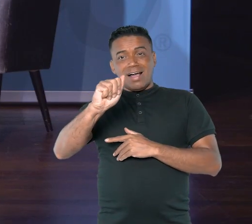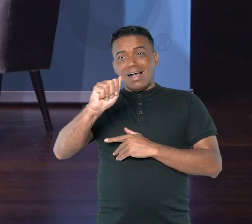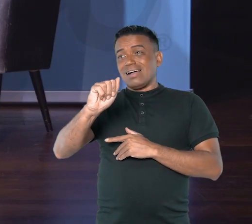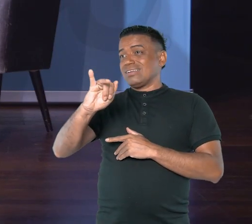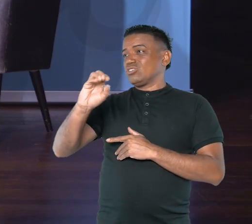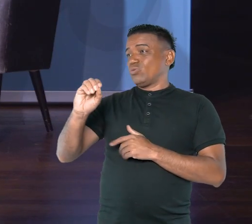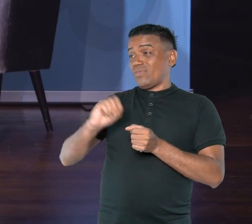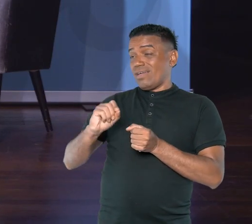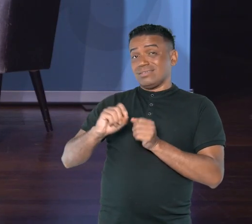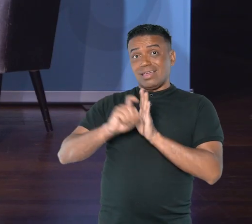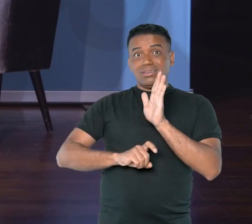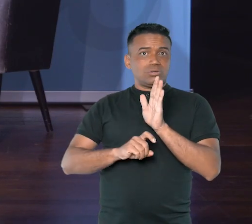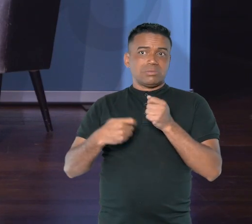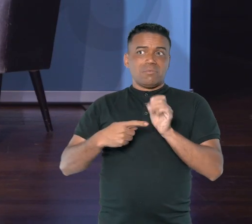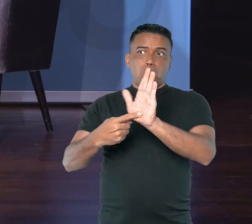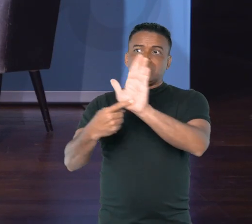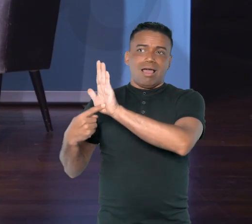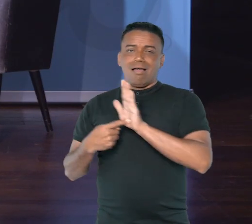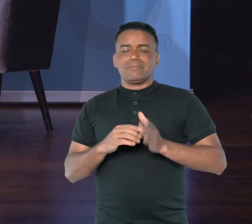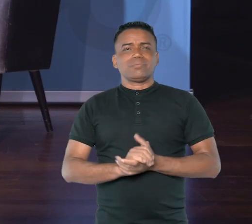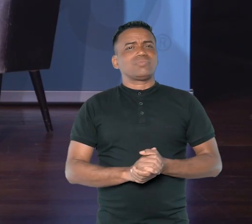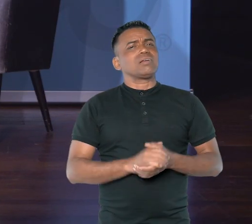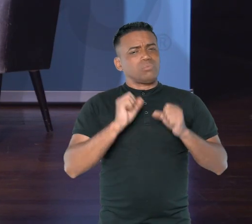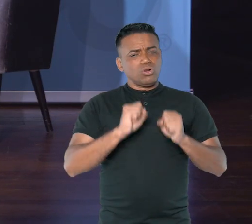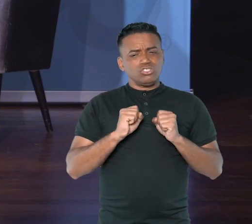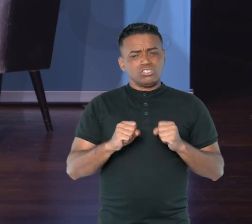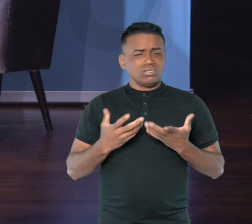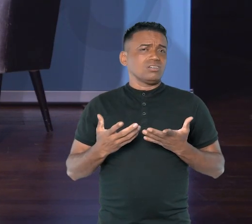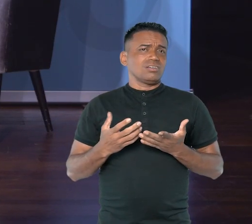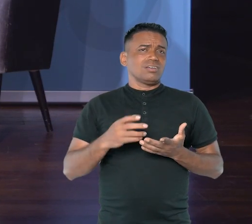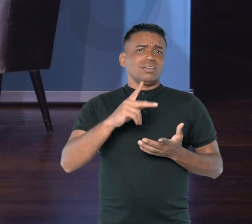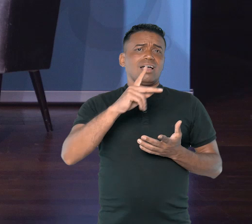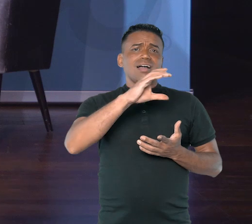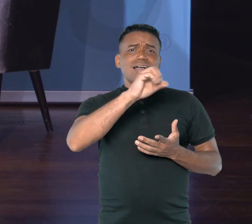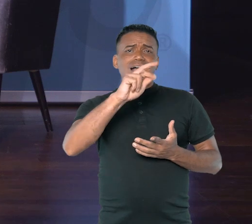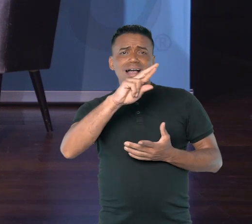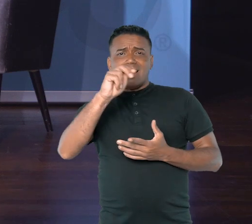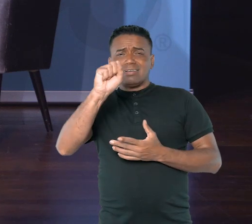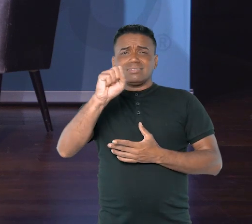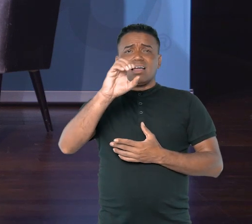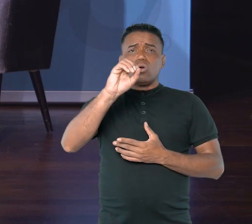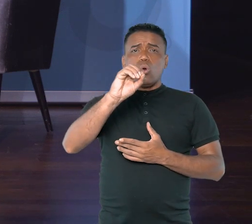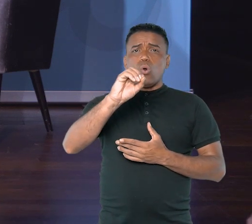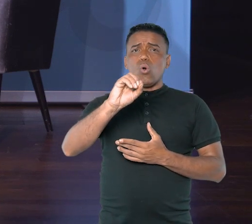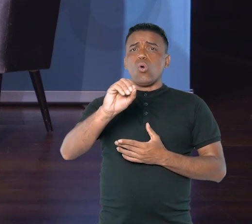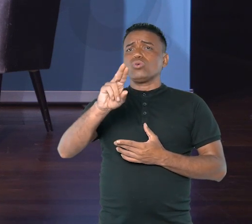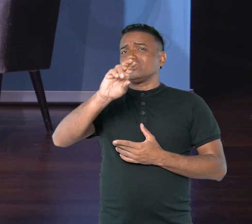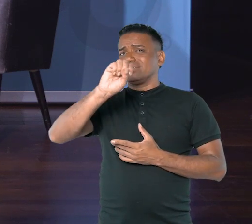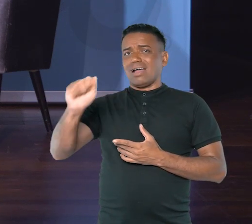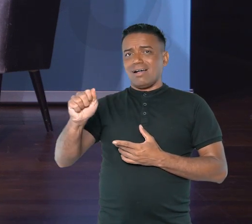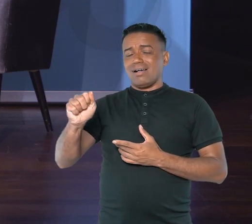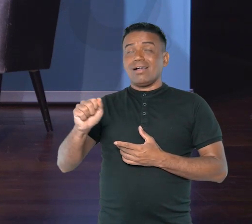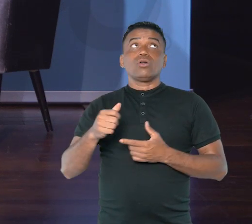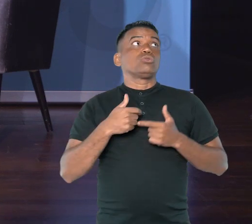mais ninguém, né? Vamos falar um pouquinho da Carrascosa, desse convite a ele, né? Eu tenho essa sorte, né, de ter encontrado 2